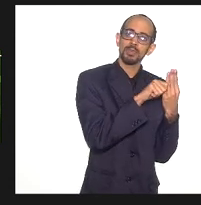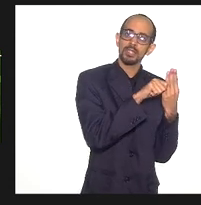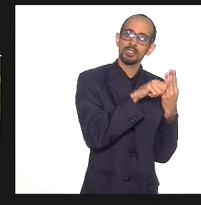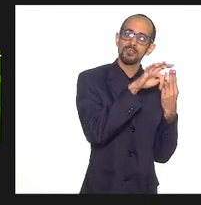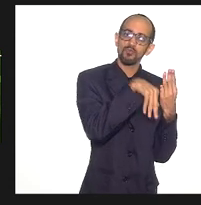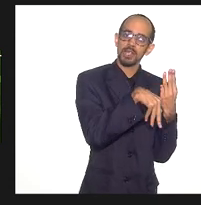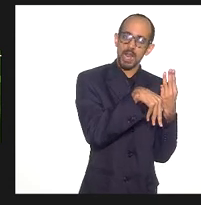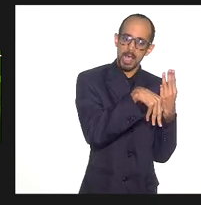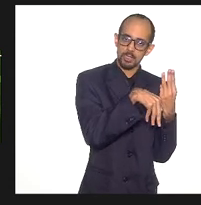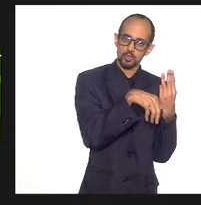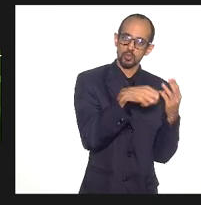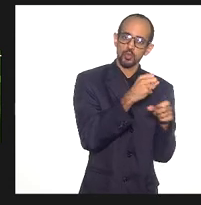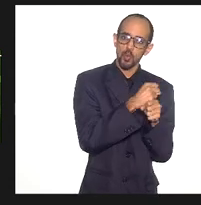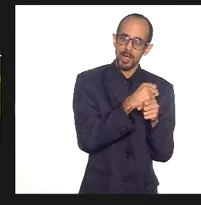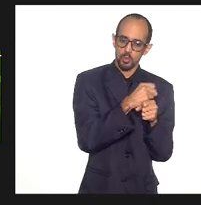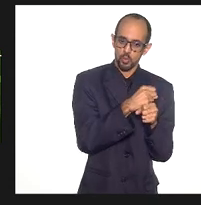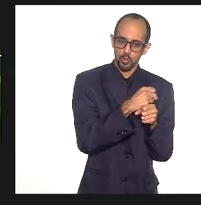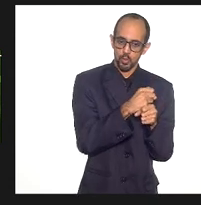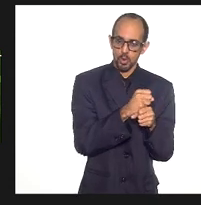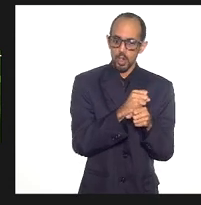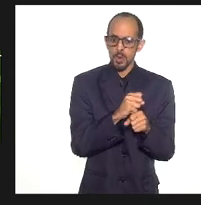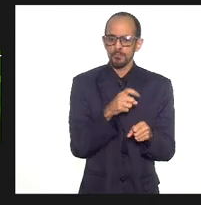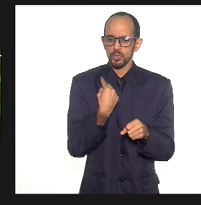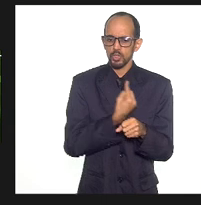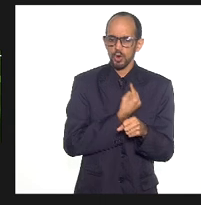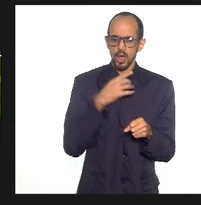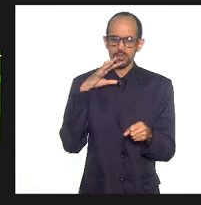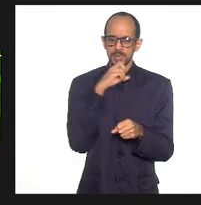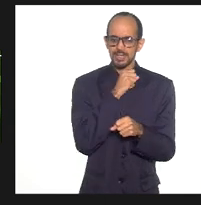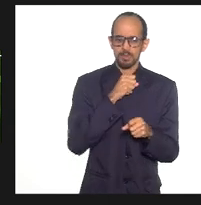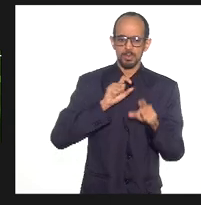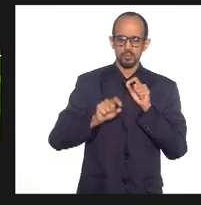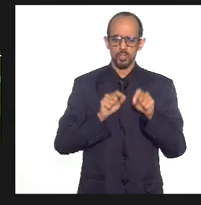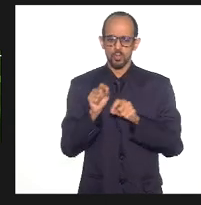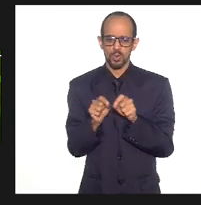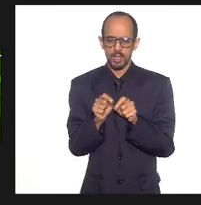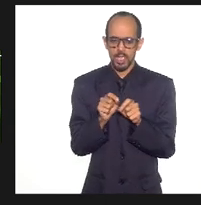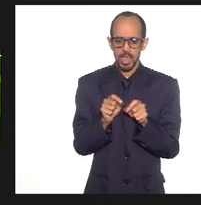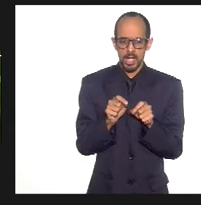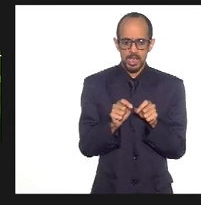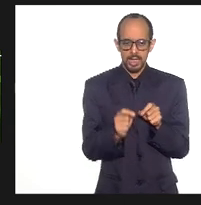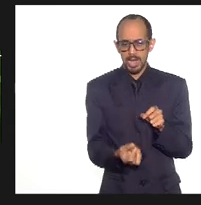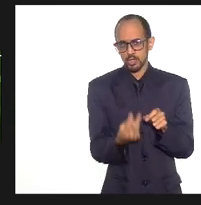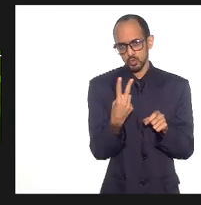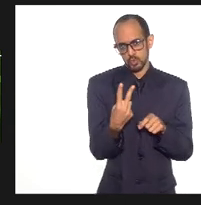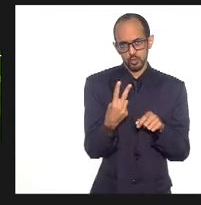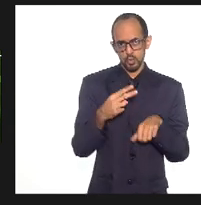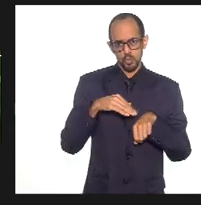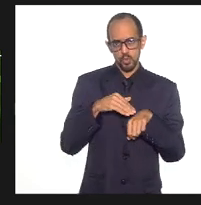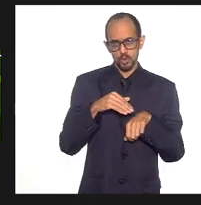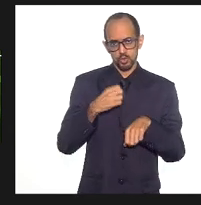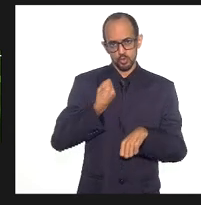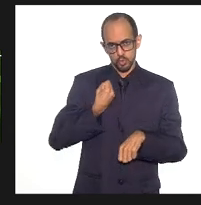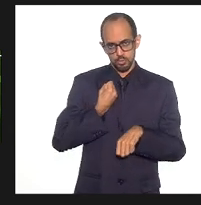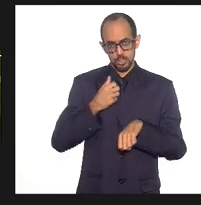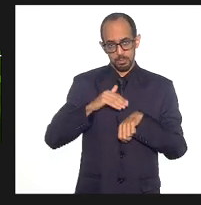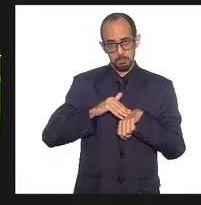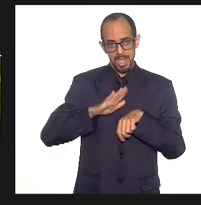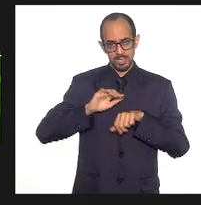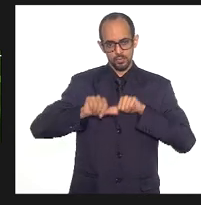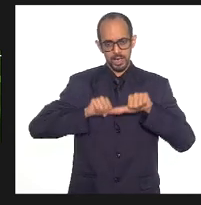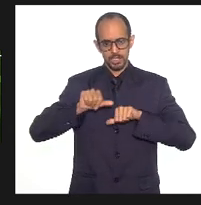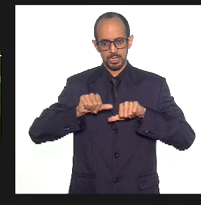identificamos, basicamente, é que a maior ou as duas grandes variáveis, elas decorrem, primeiro, da redução da